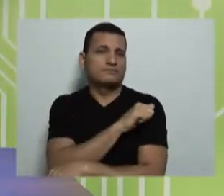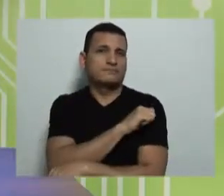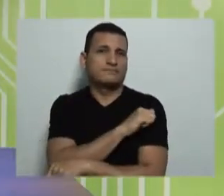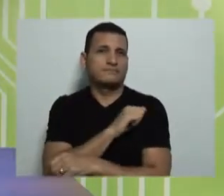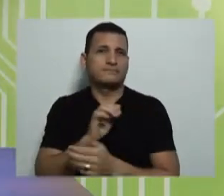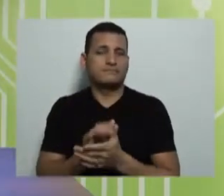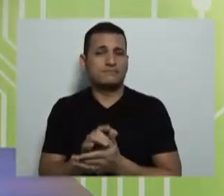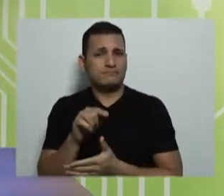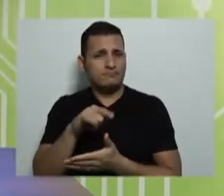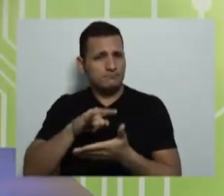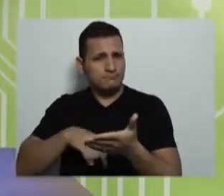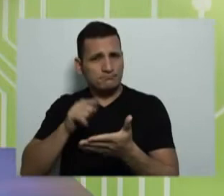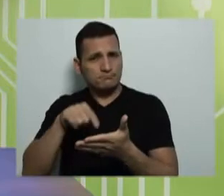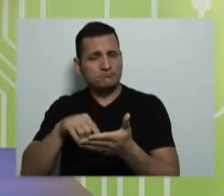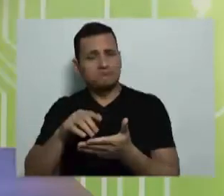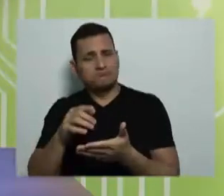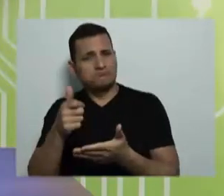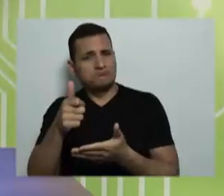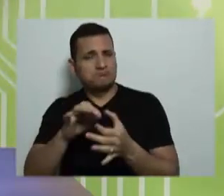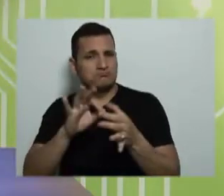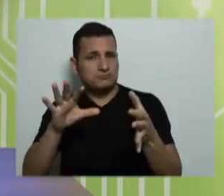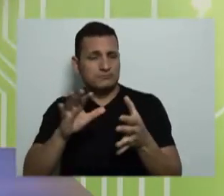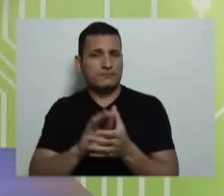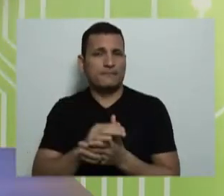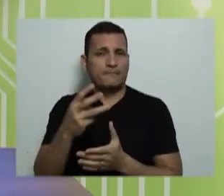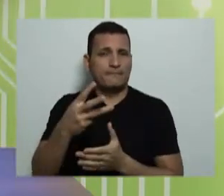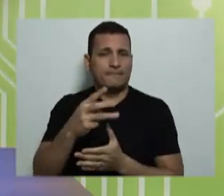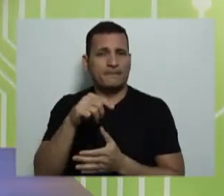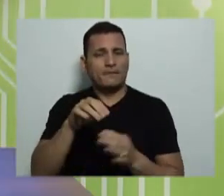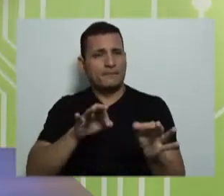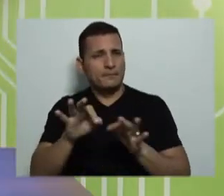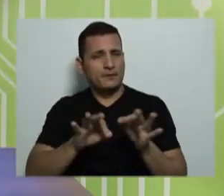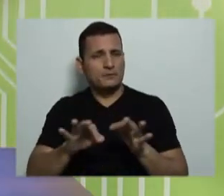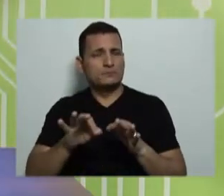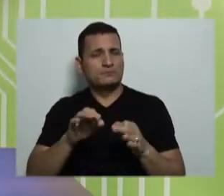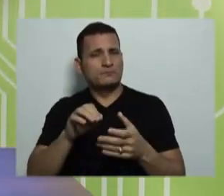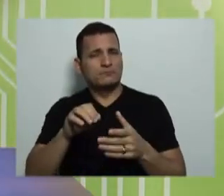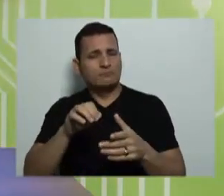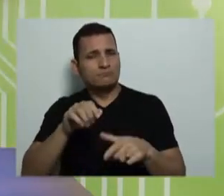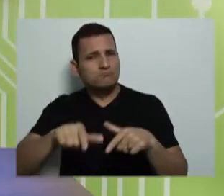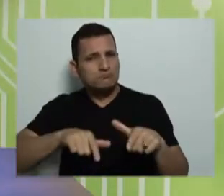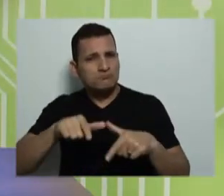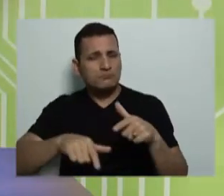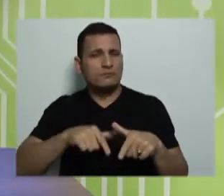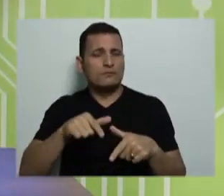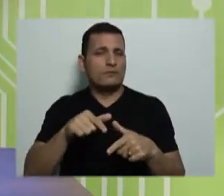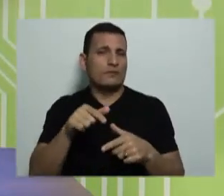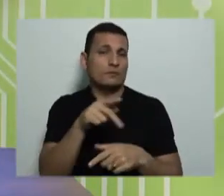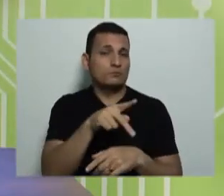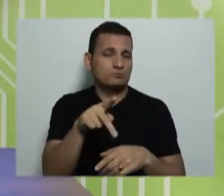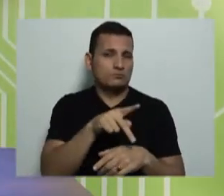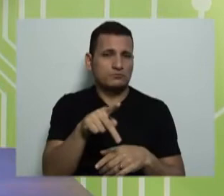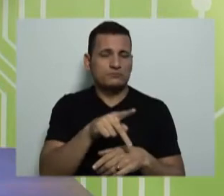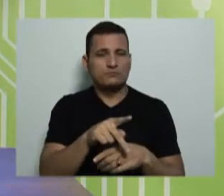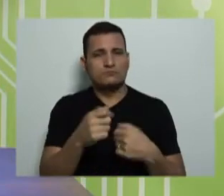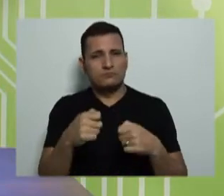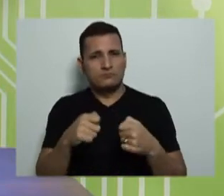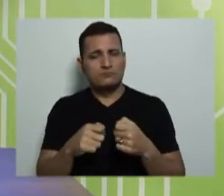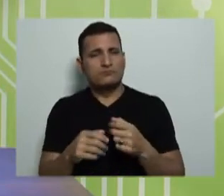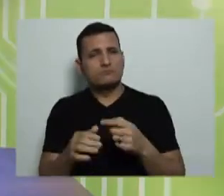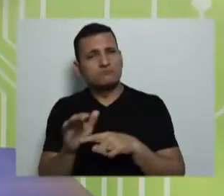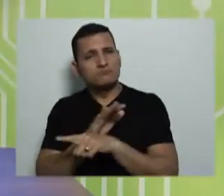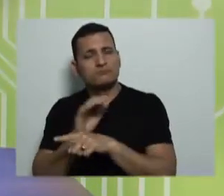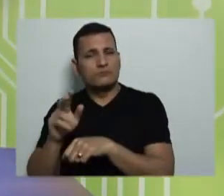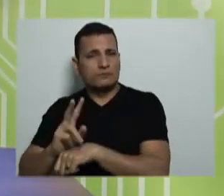esse parecer é positivo. Terceiro, um plano de atividades elaborados pelo professor, que vai ter que consultar esse